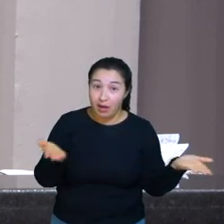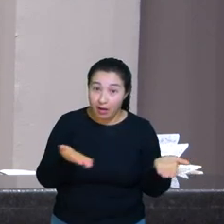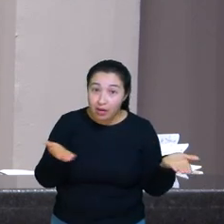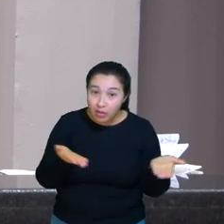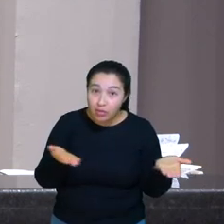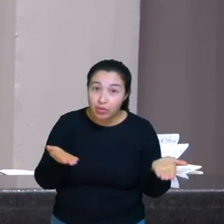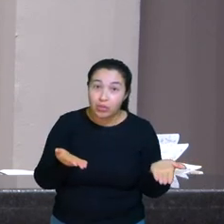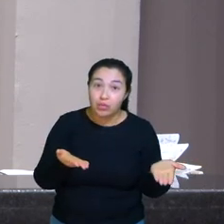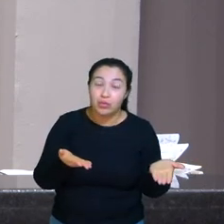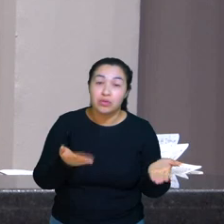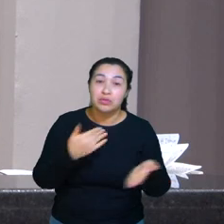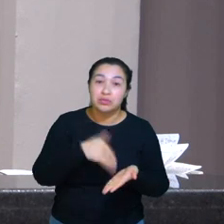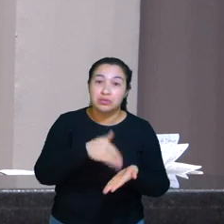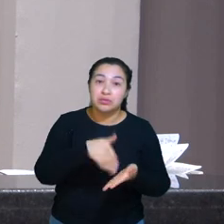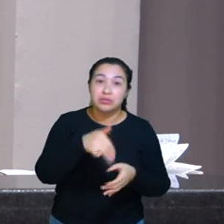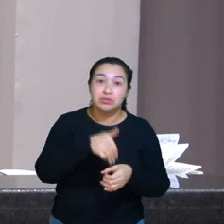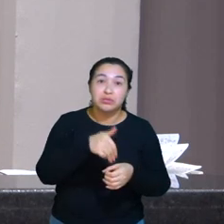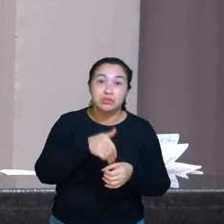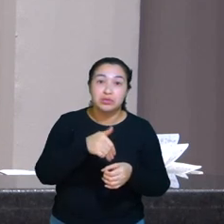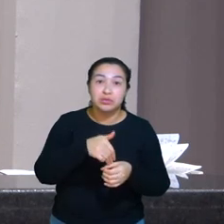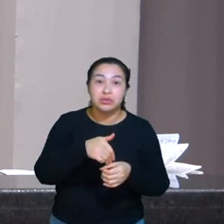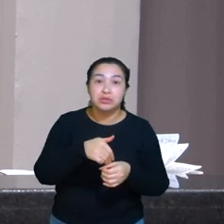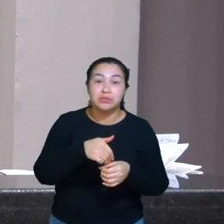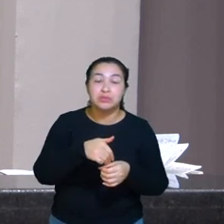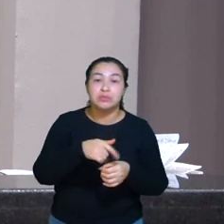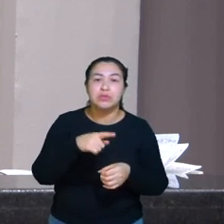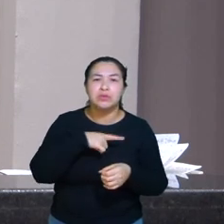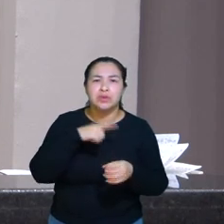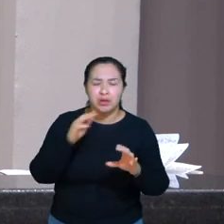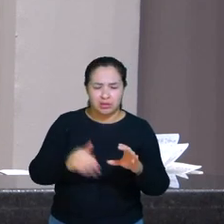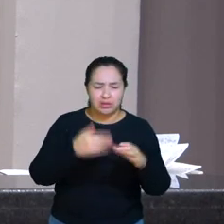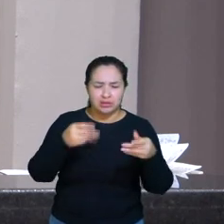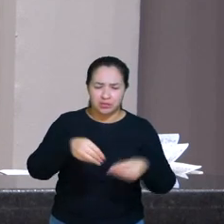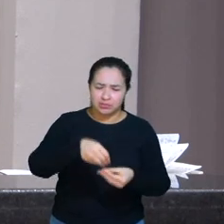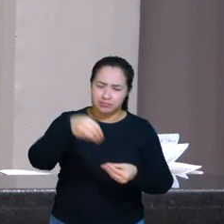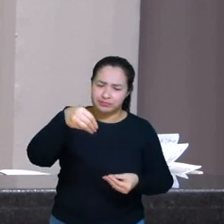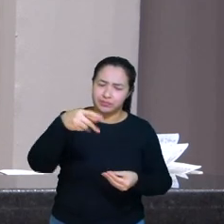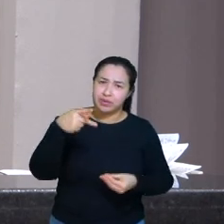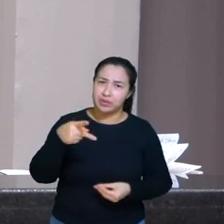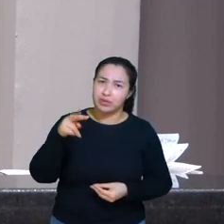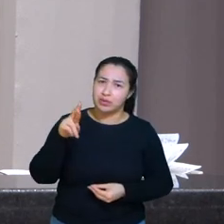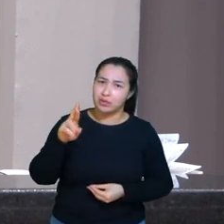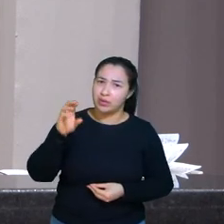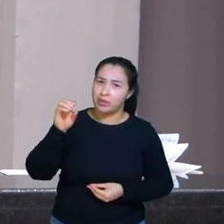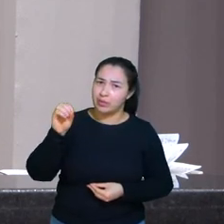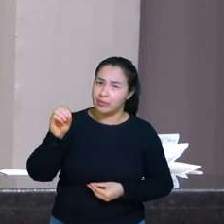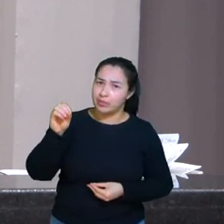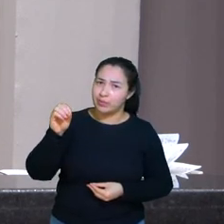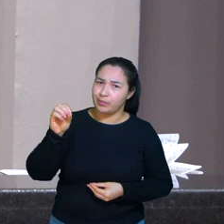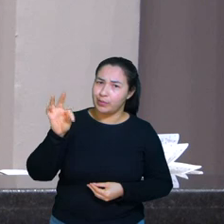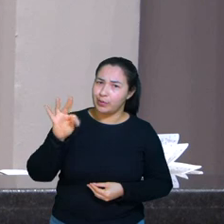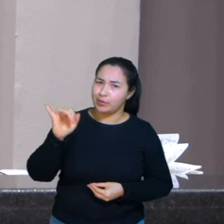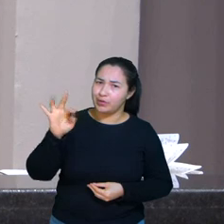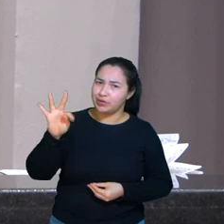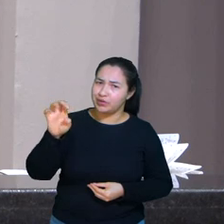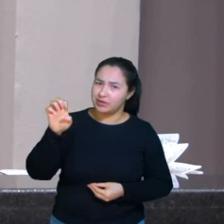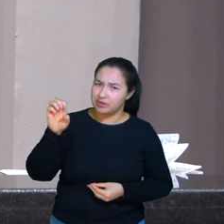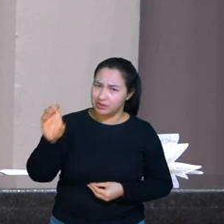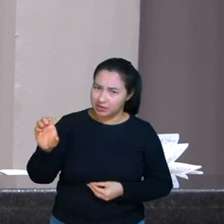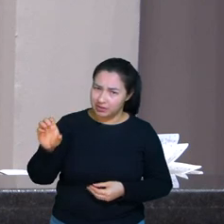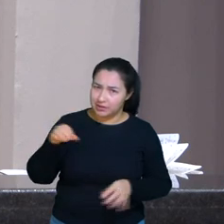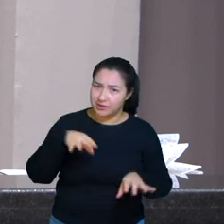municipais estão recebendo proditec o proditec é um programa específico para formar e diretores e